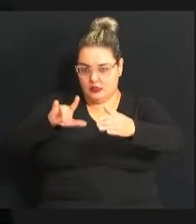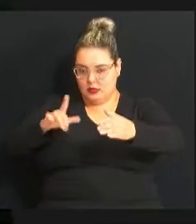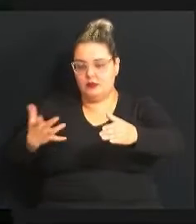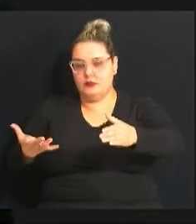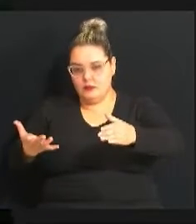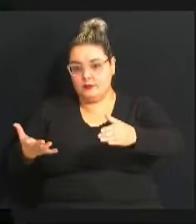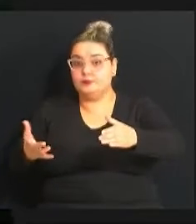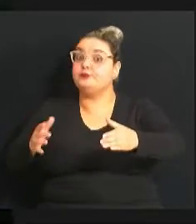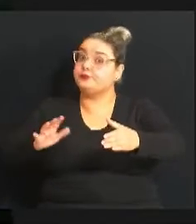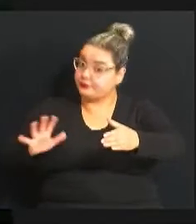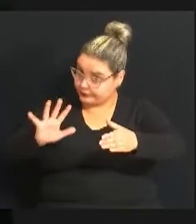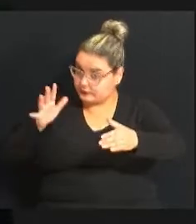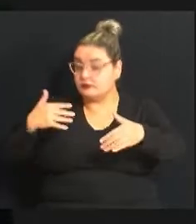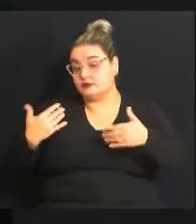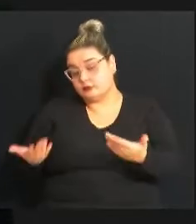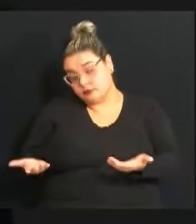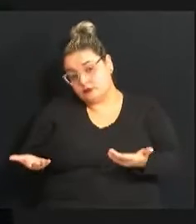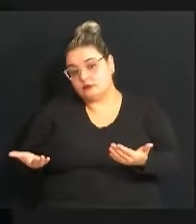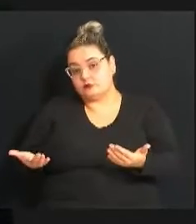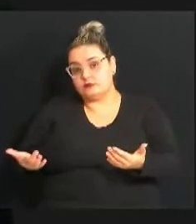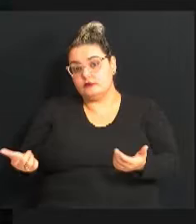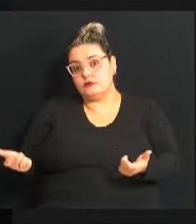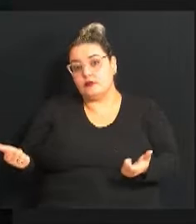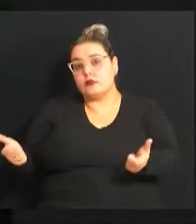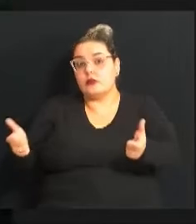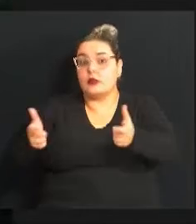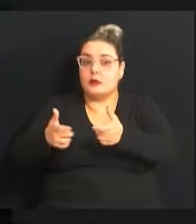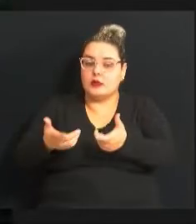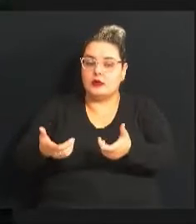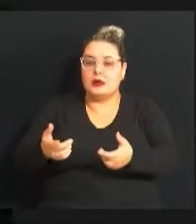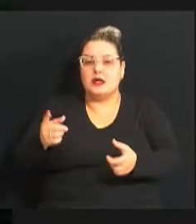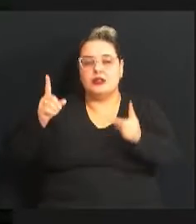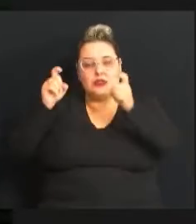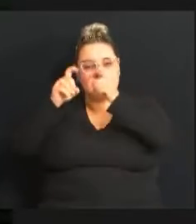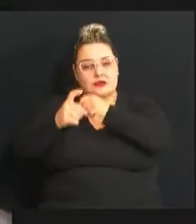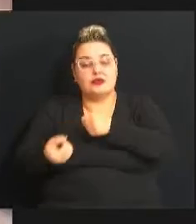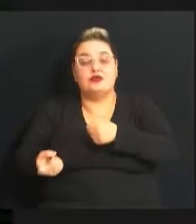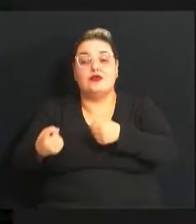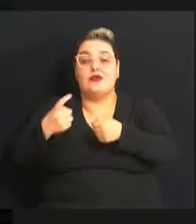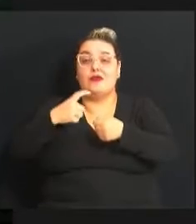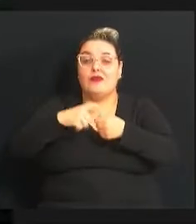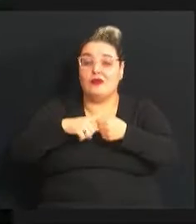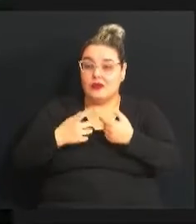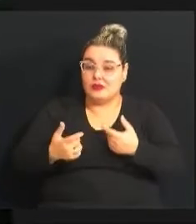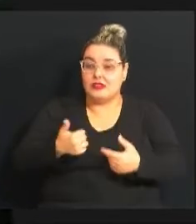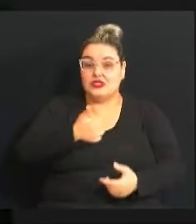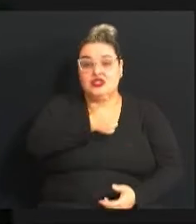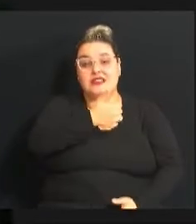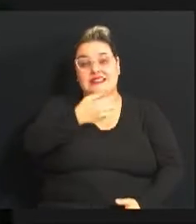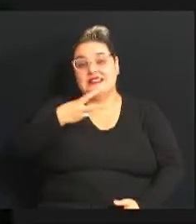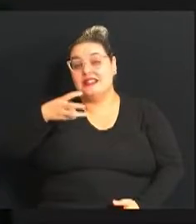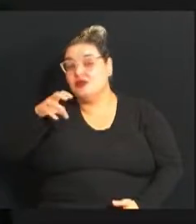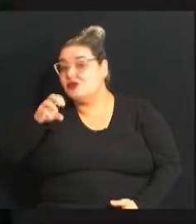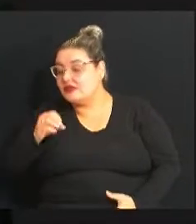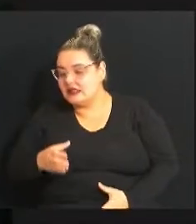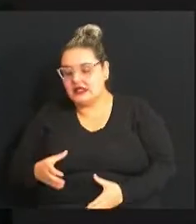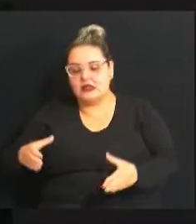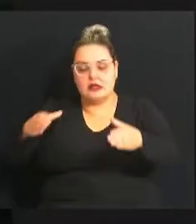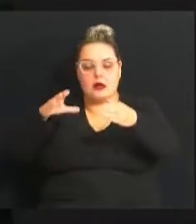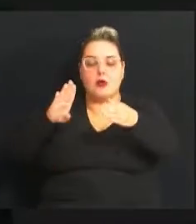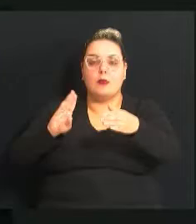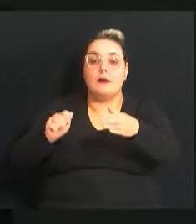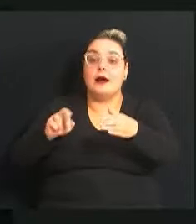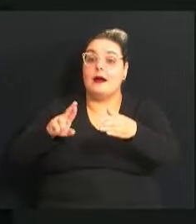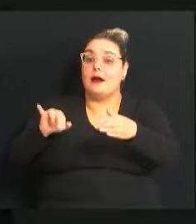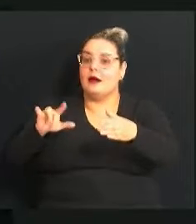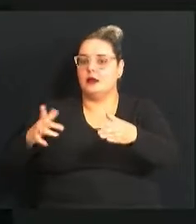pelo menos né, a gente acha muito difícil voltar a um horizonte de 130 dólares o barril, que foi lá no